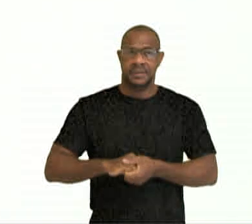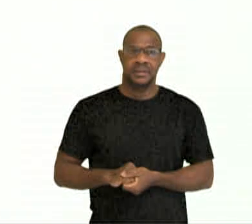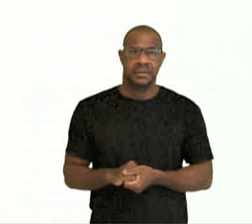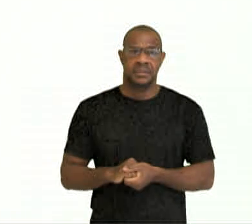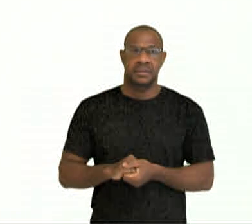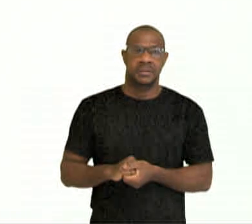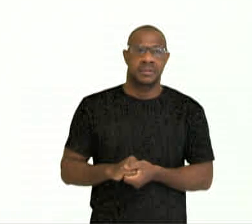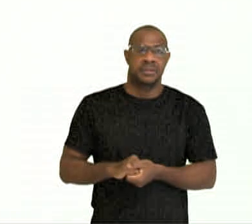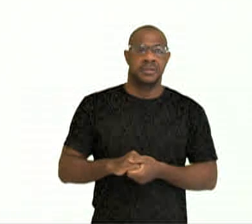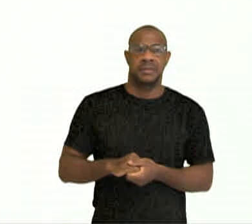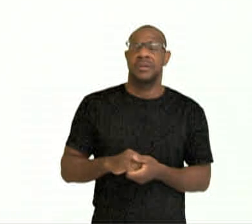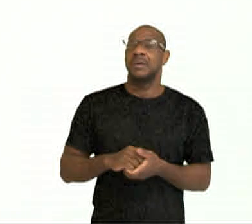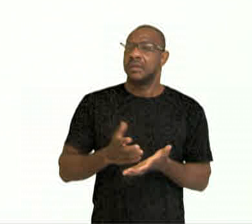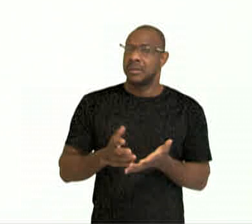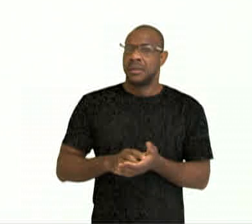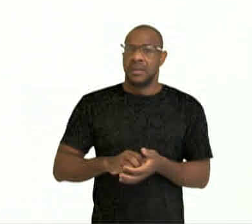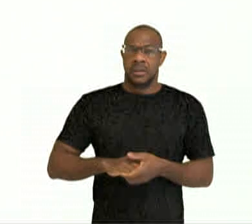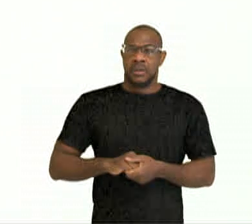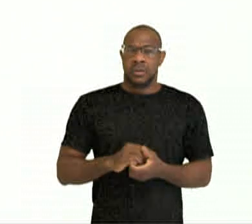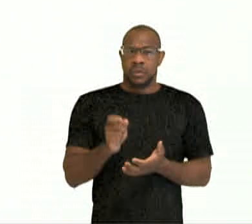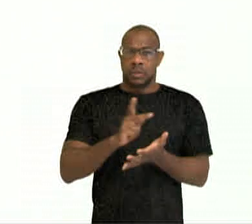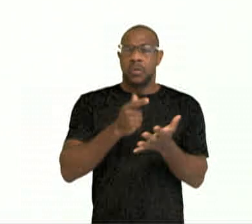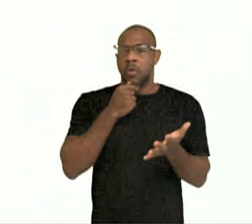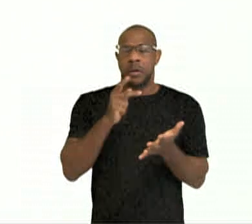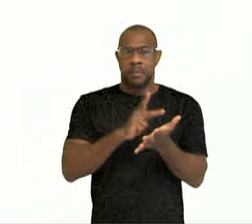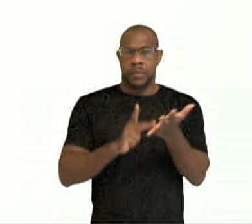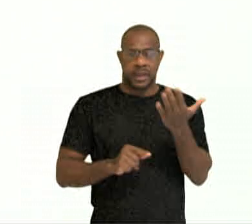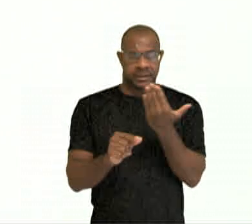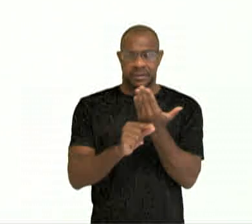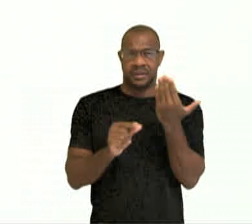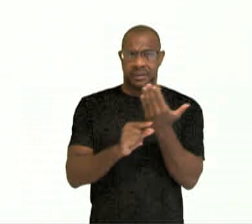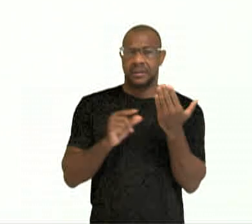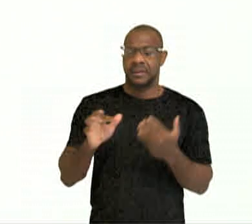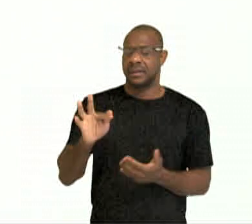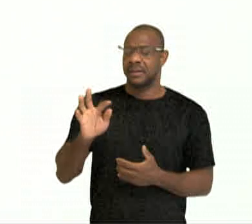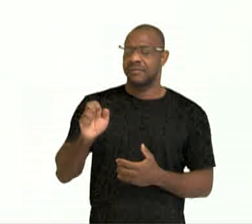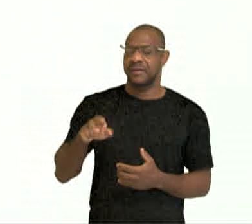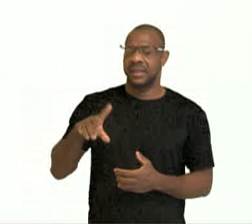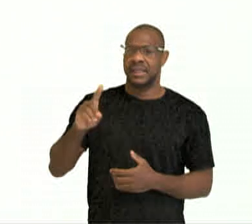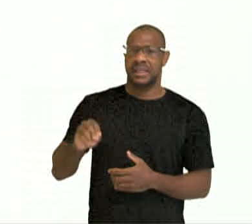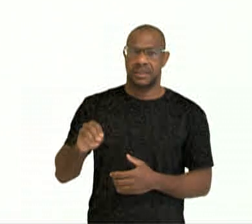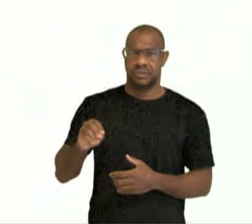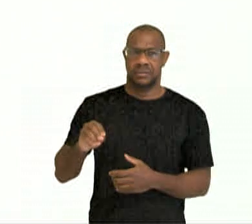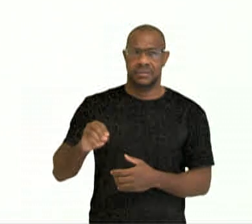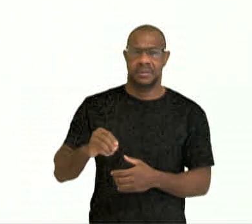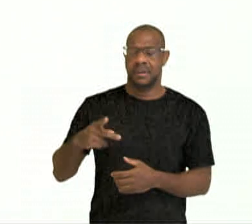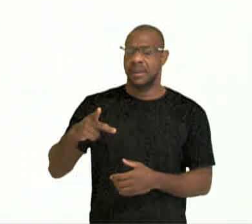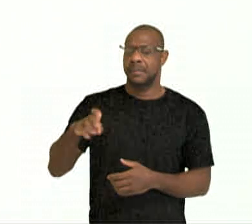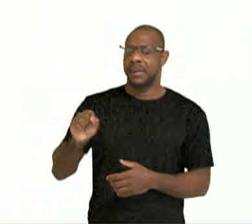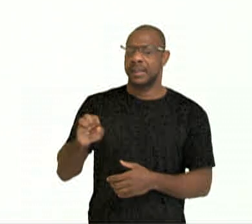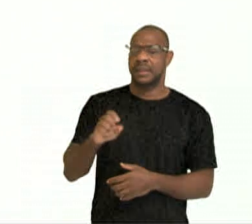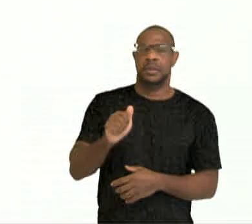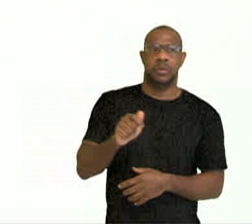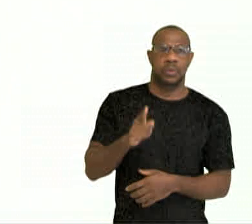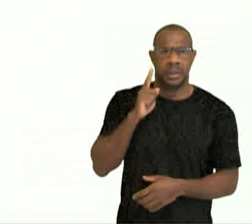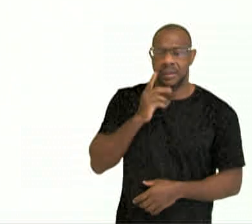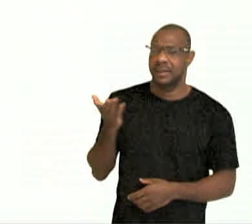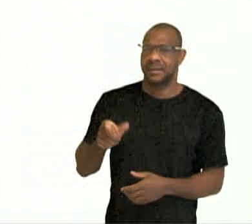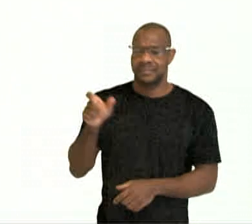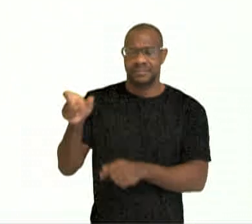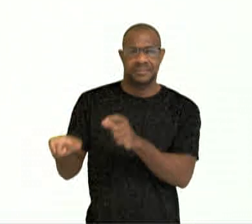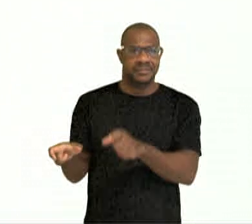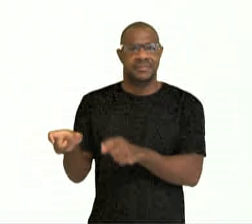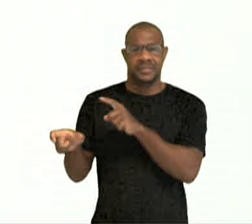o Lisboeta, Fernando Pessoa, né, produzia vários nomes e podia ser chamado de Fernando Pessoas.